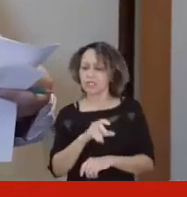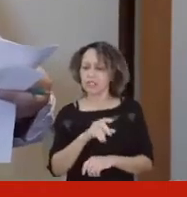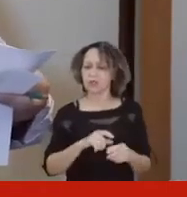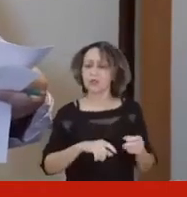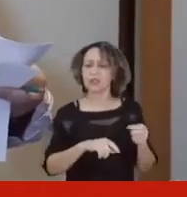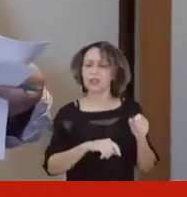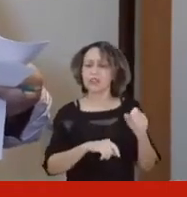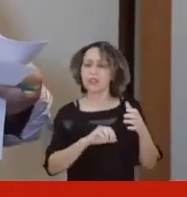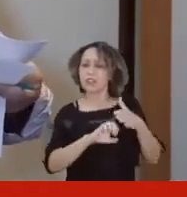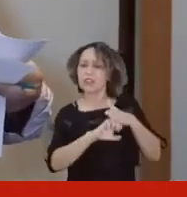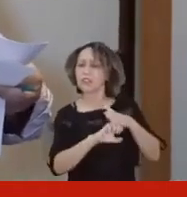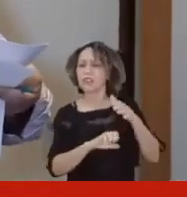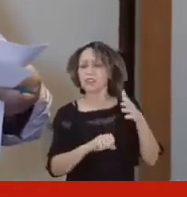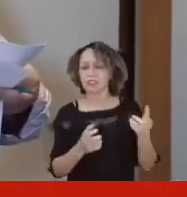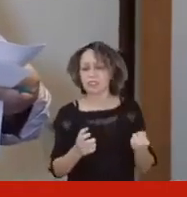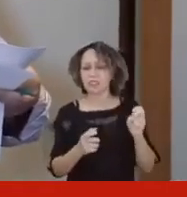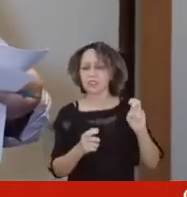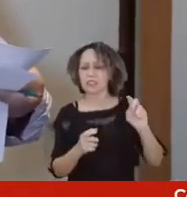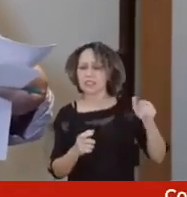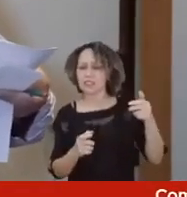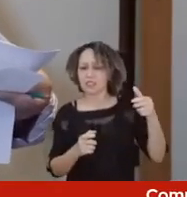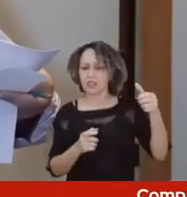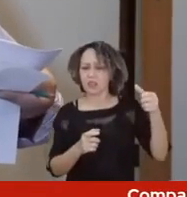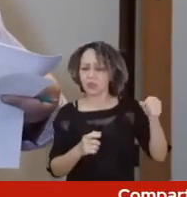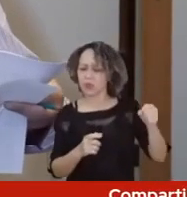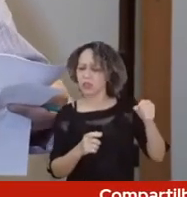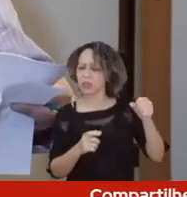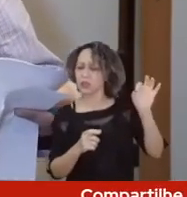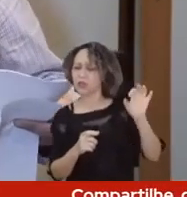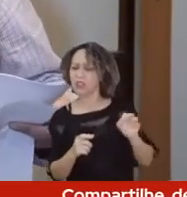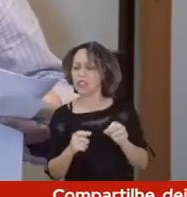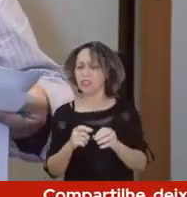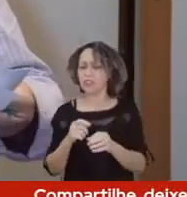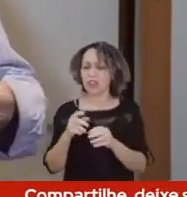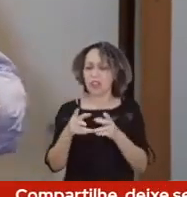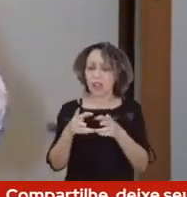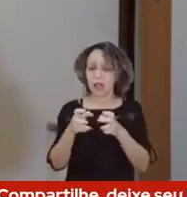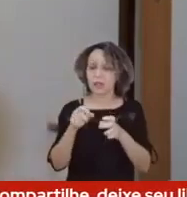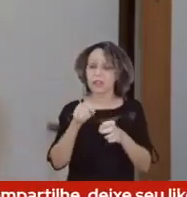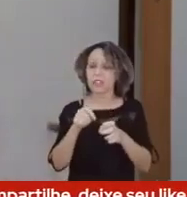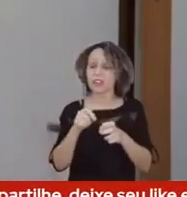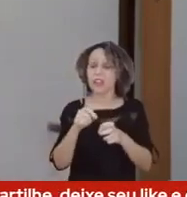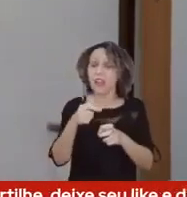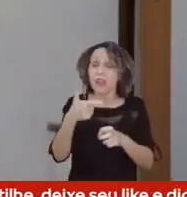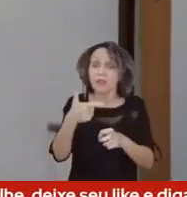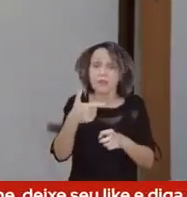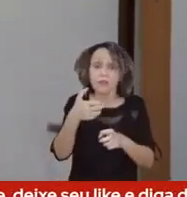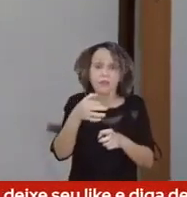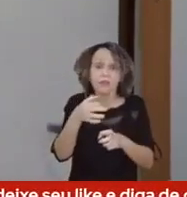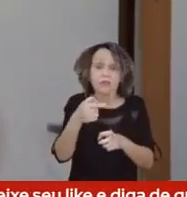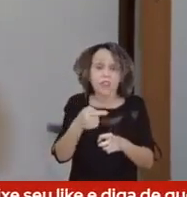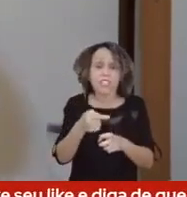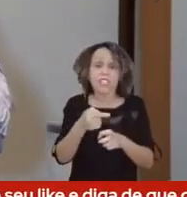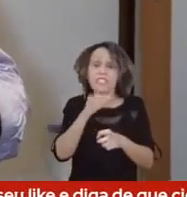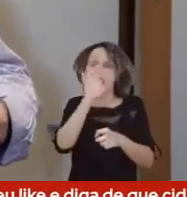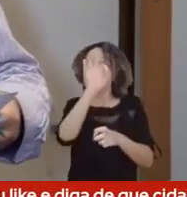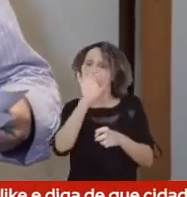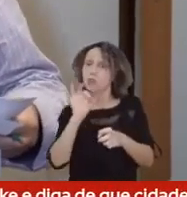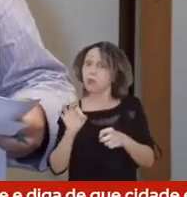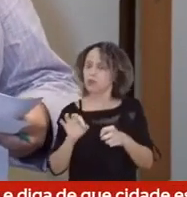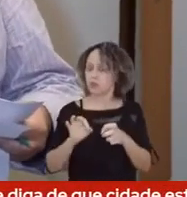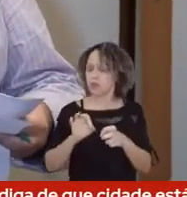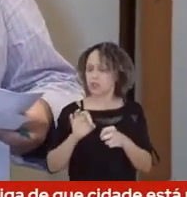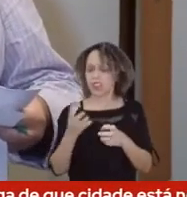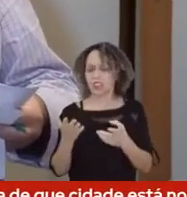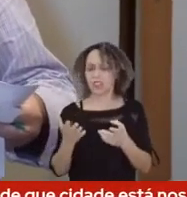A média foi de 8%. A Petrobras, nesse indicador, foi de 27,7%, com índices próximos